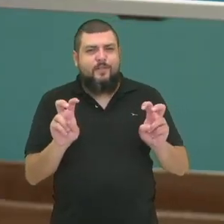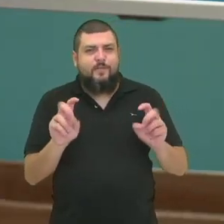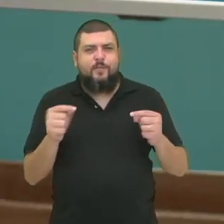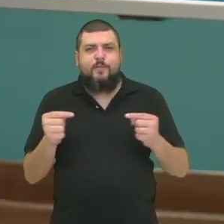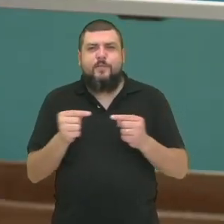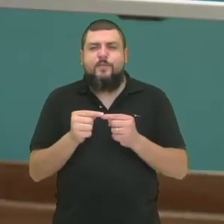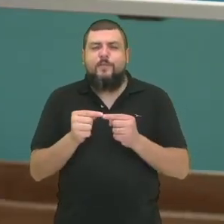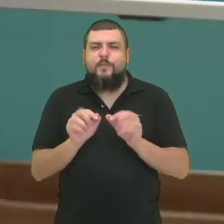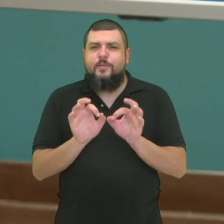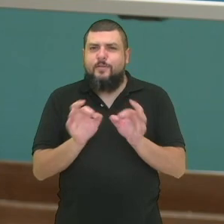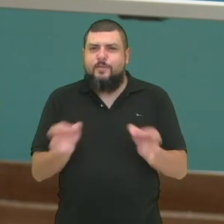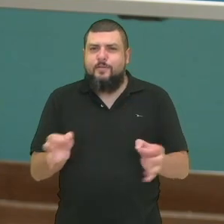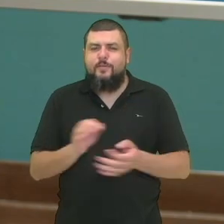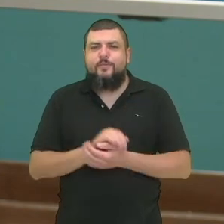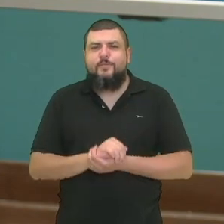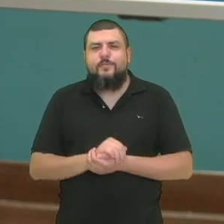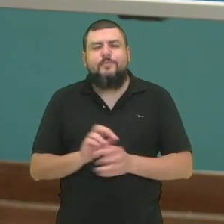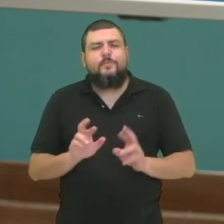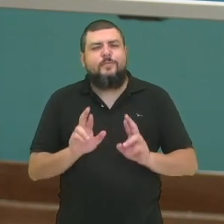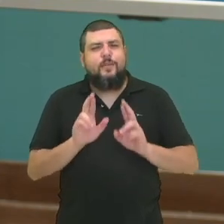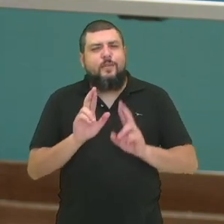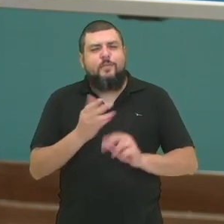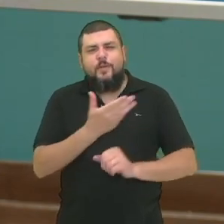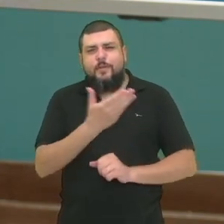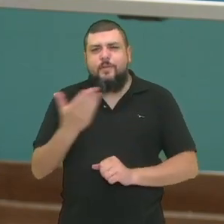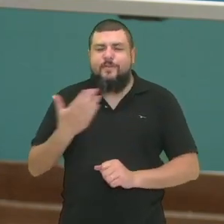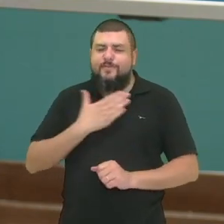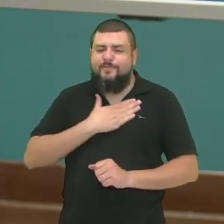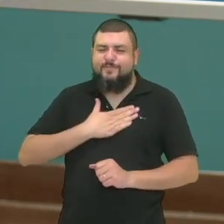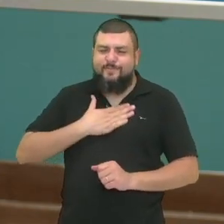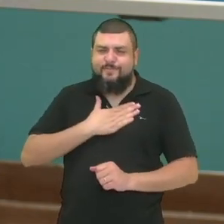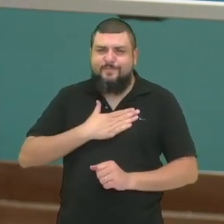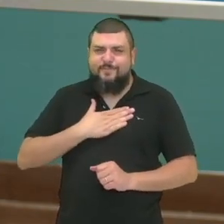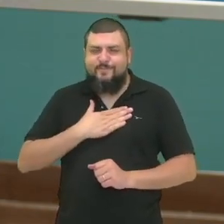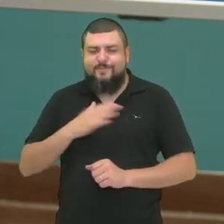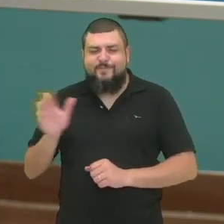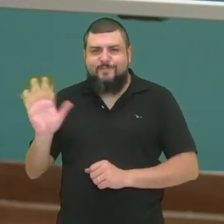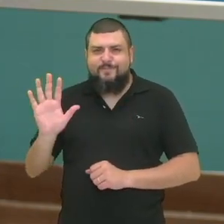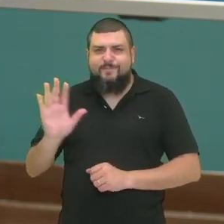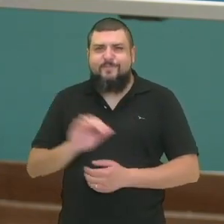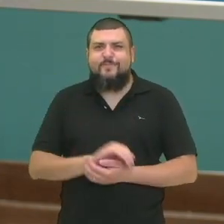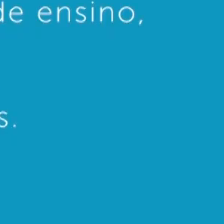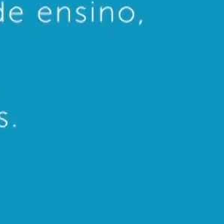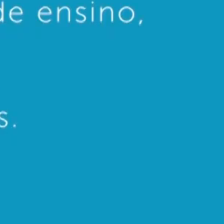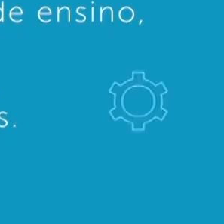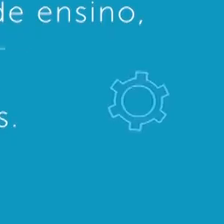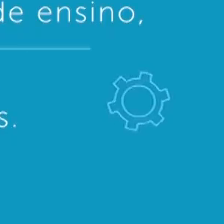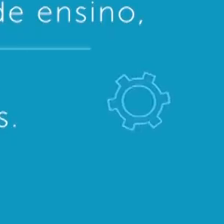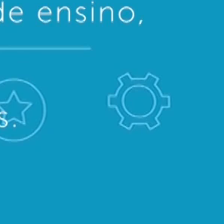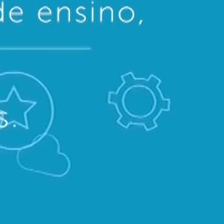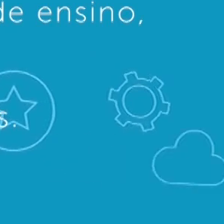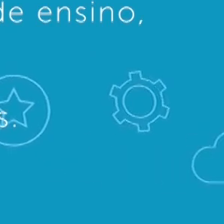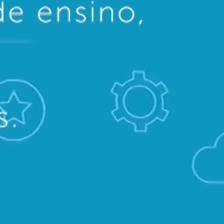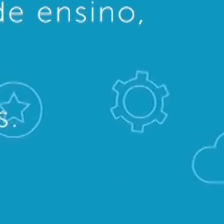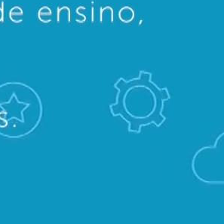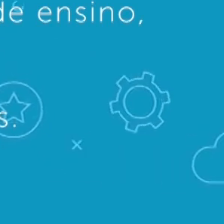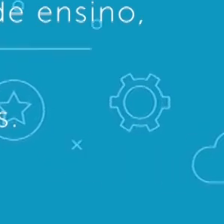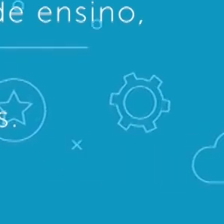sobre combinação simples espero que vocês tenham gostado e até E aí